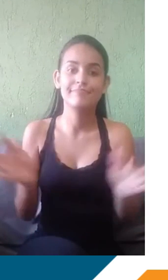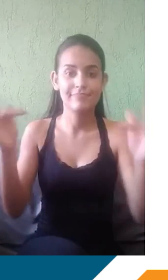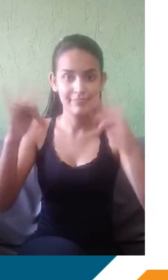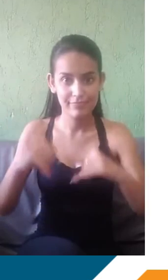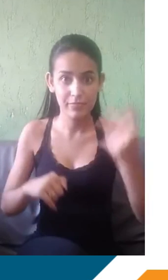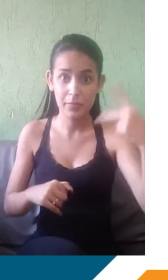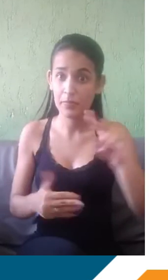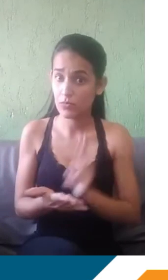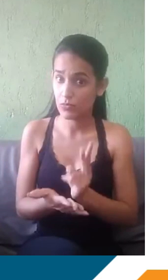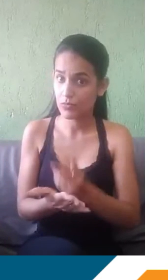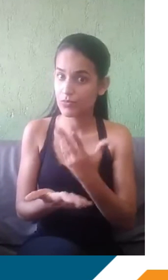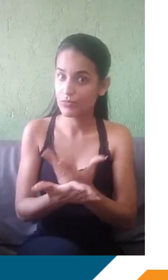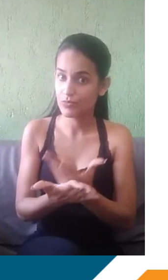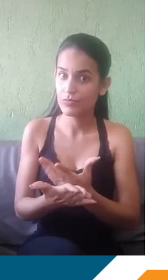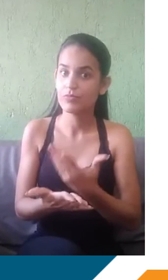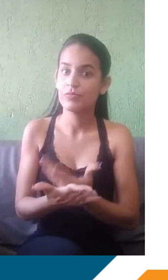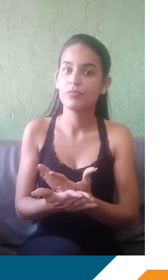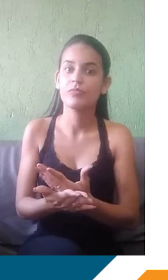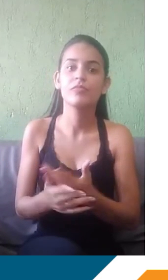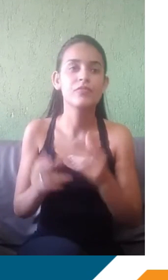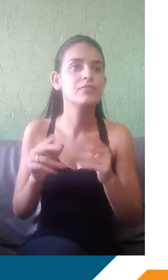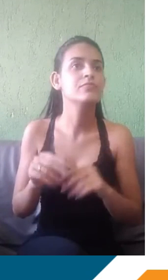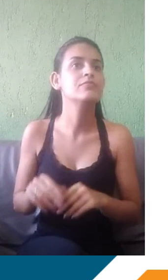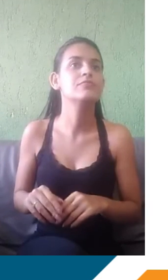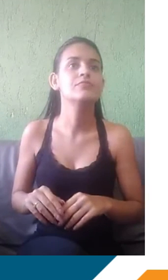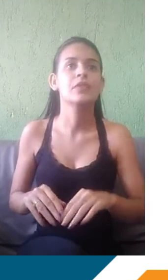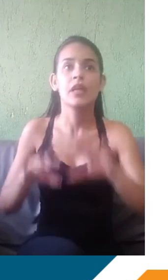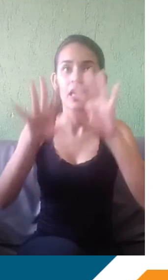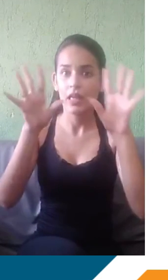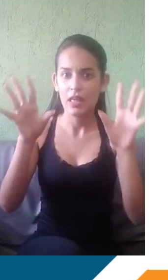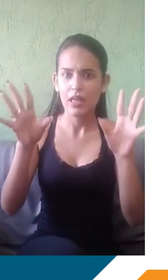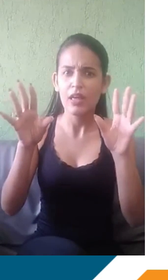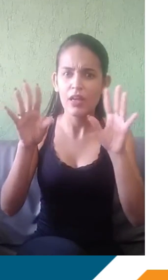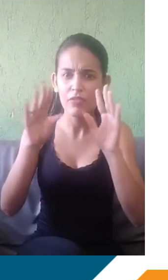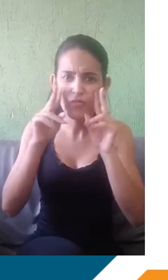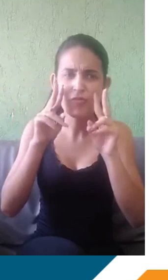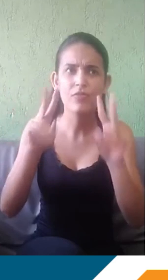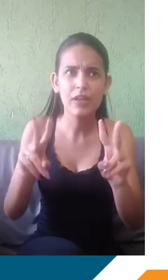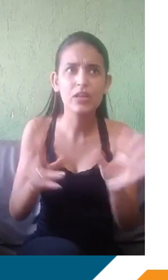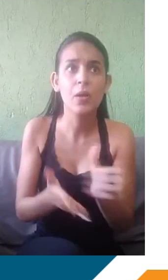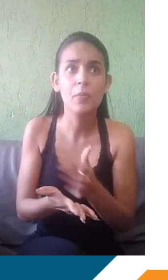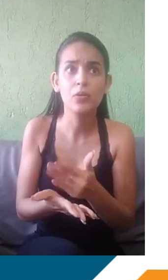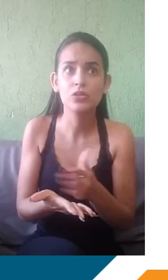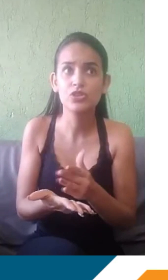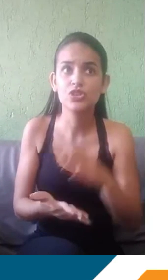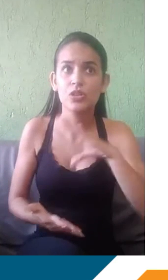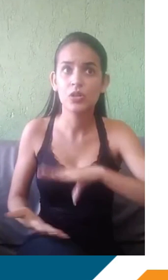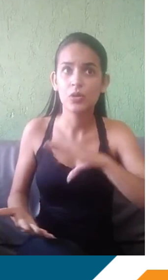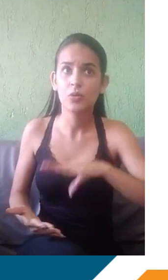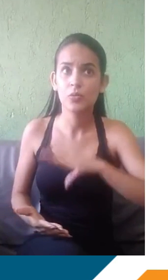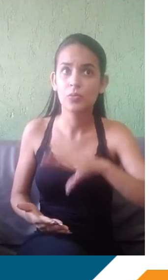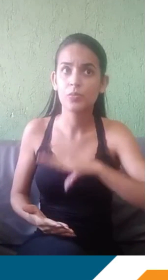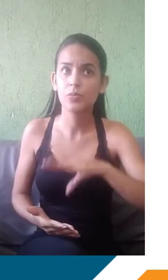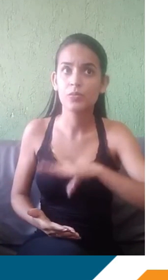Para continuar seu plano de estudos, revise o conteúdo, texto argumentativo, métodos na apostila de língua portuguesa, módulo